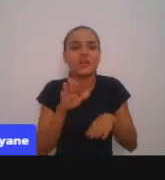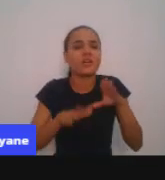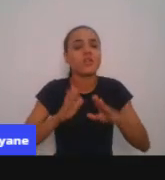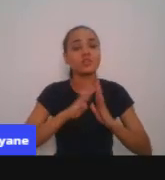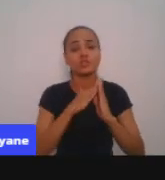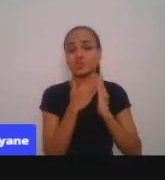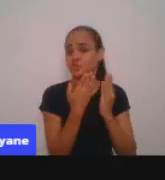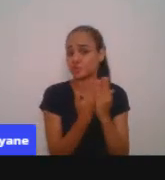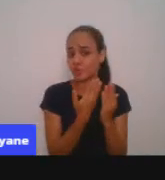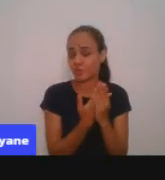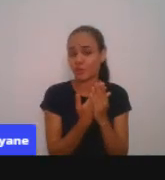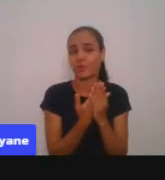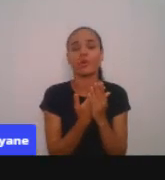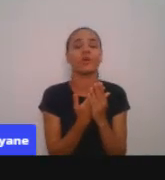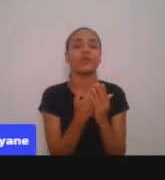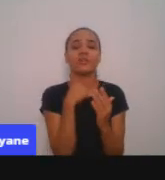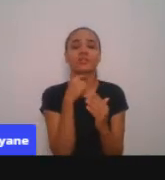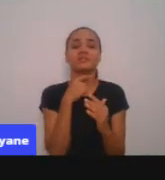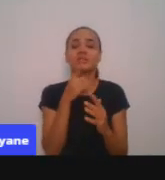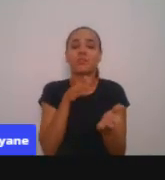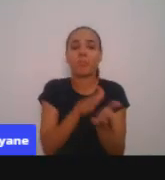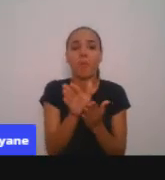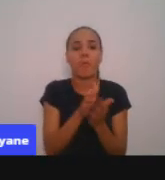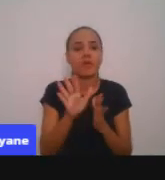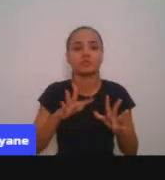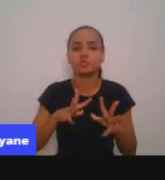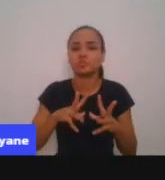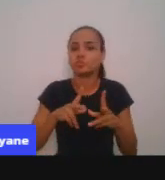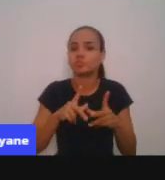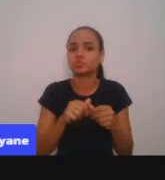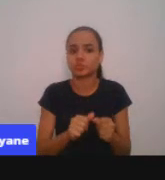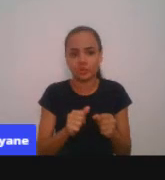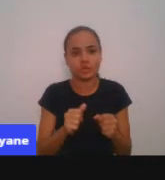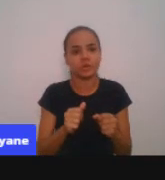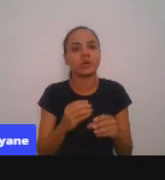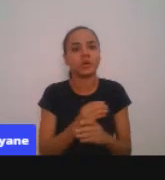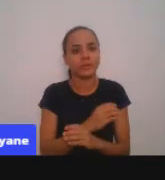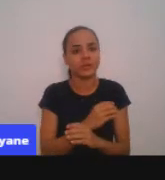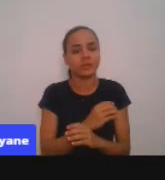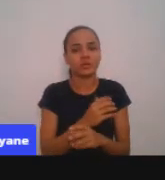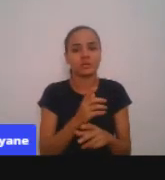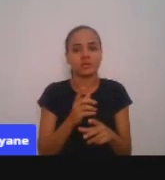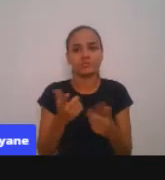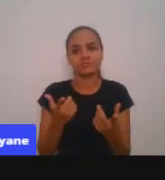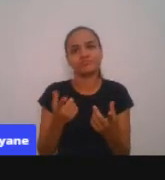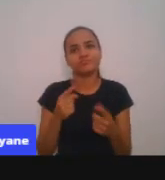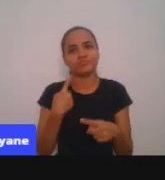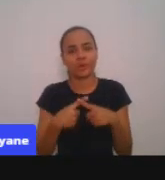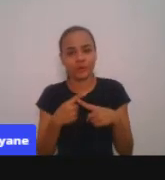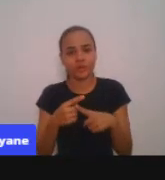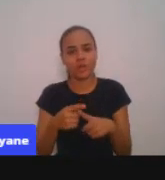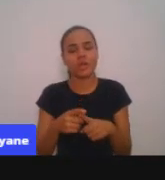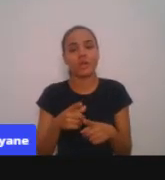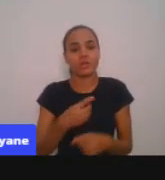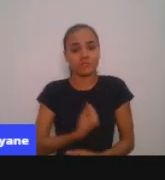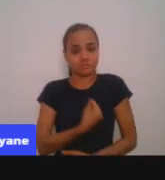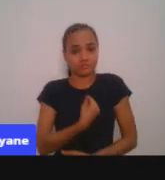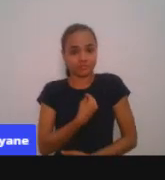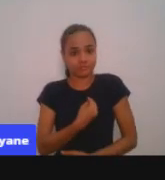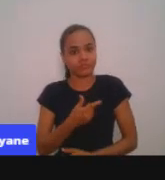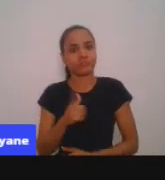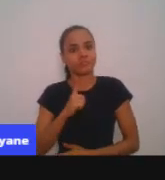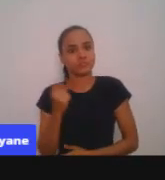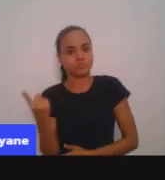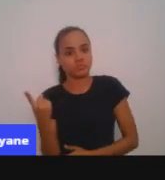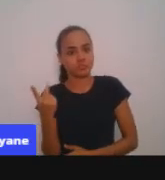tudo. Então, para cada um ter, porque às vezes quando eu estou lá no presencial, eu tenho 2, 4 jogos, e agora para eu fazer um